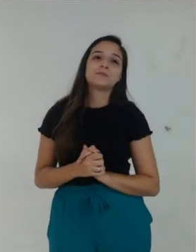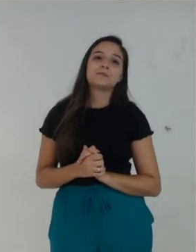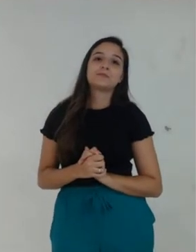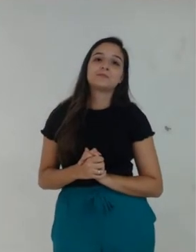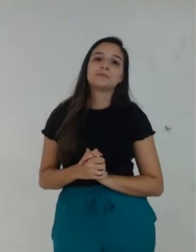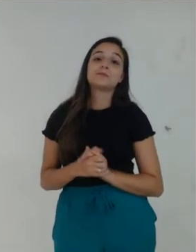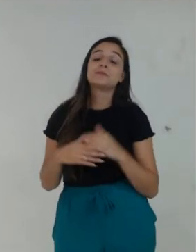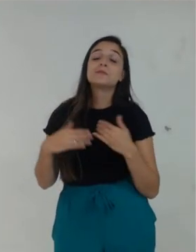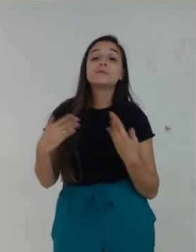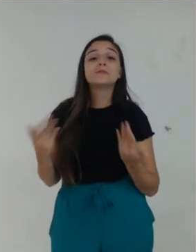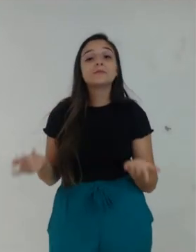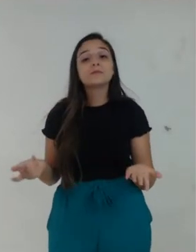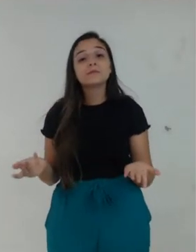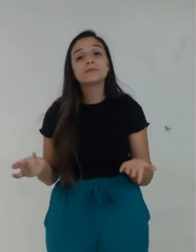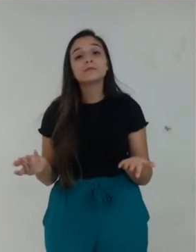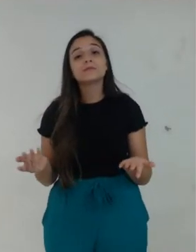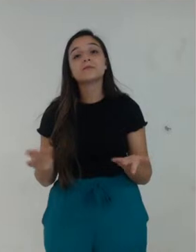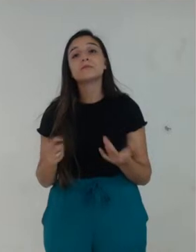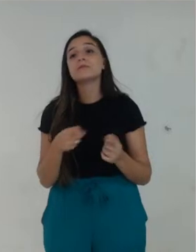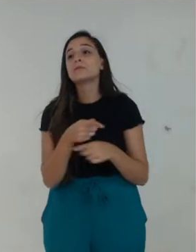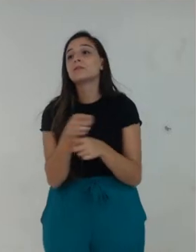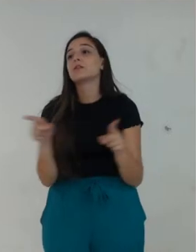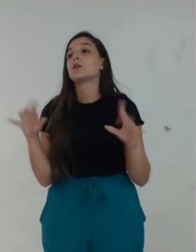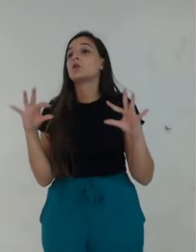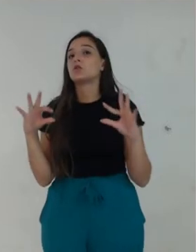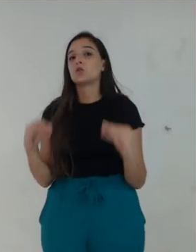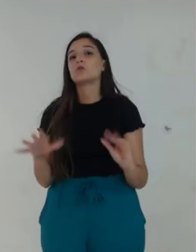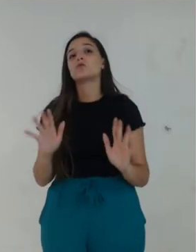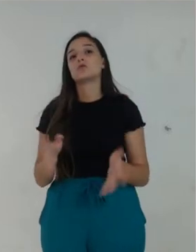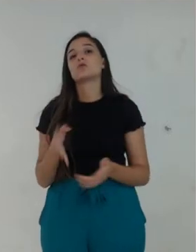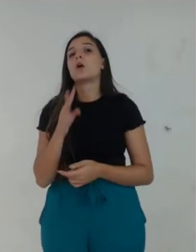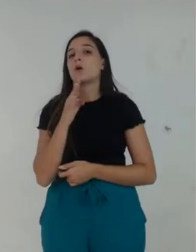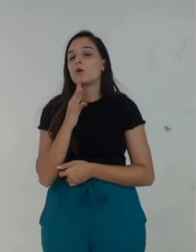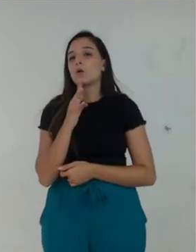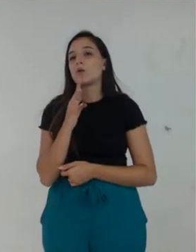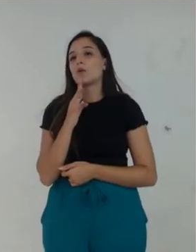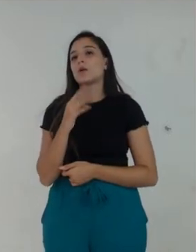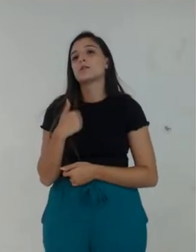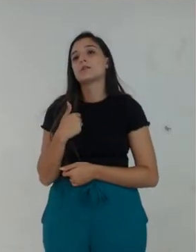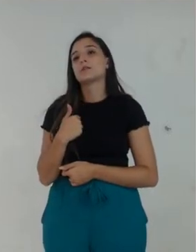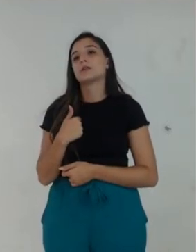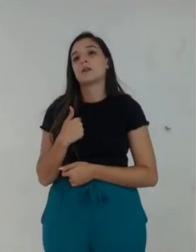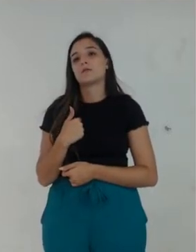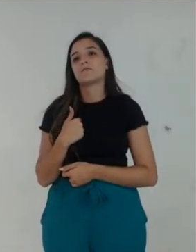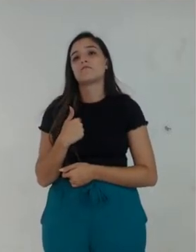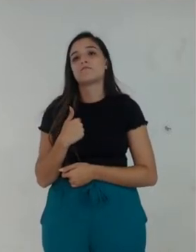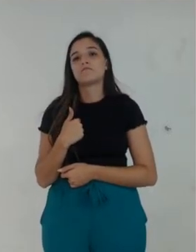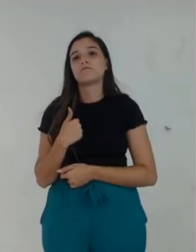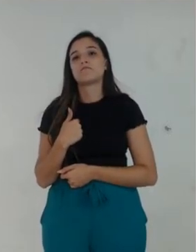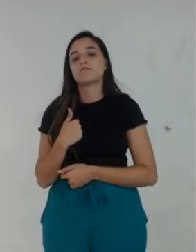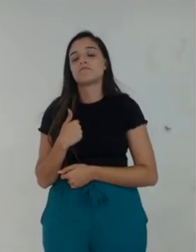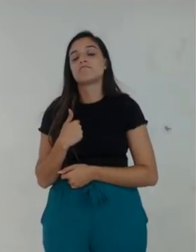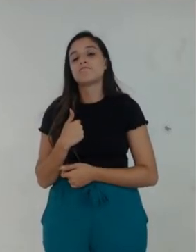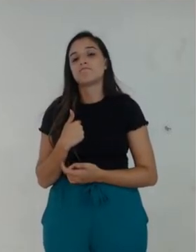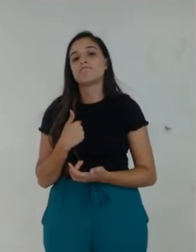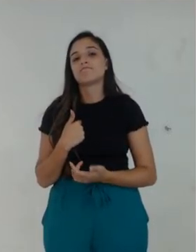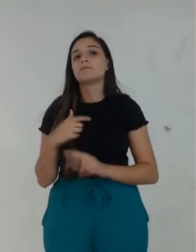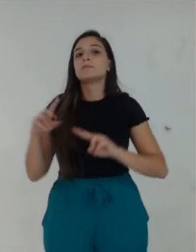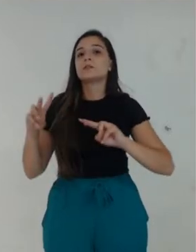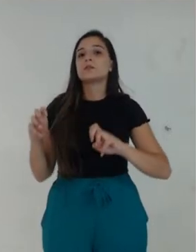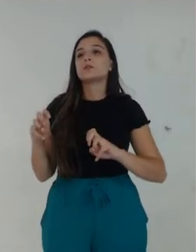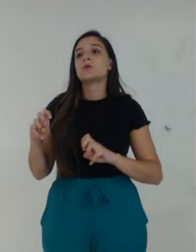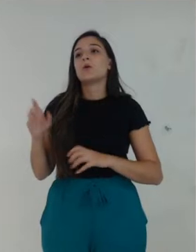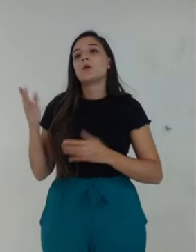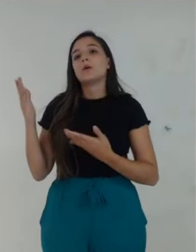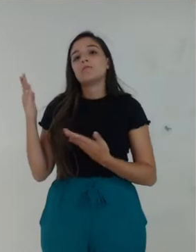então, vocês todos já conhecem, mas eu trouxe essa questão da página aqui da